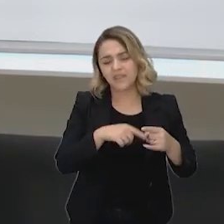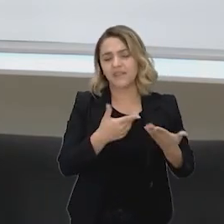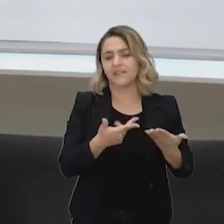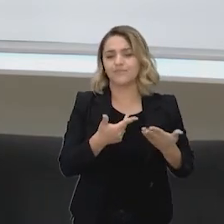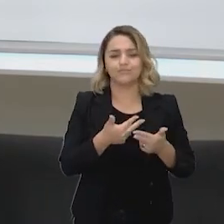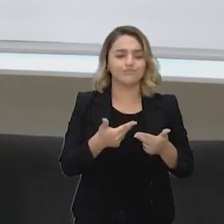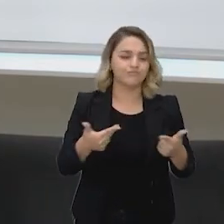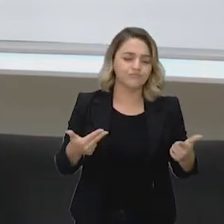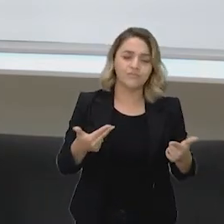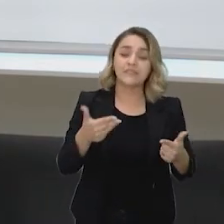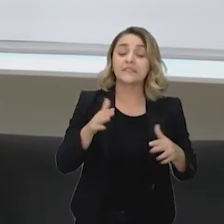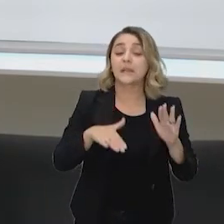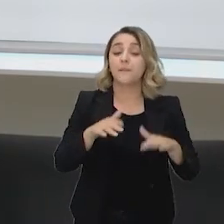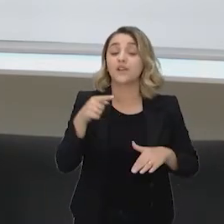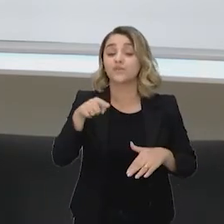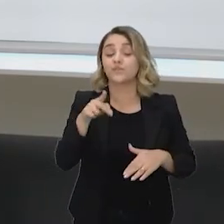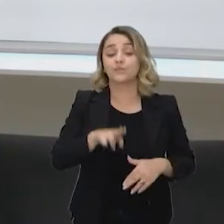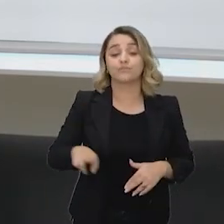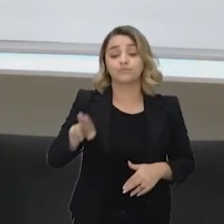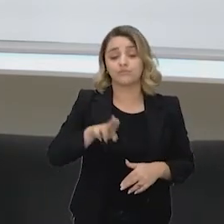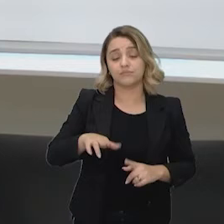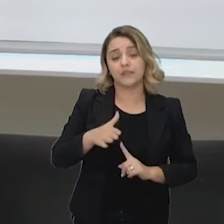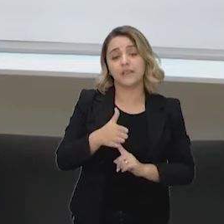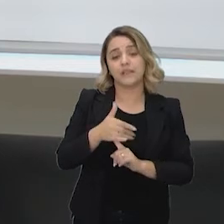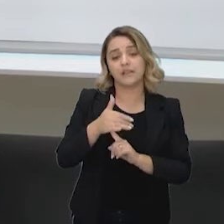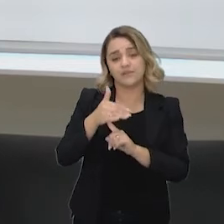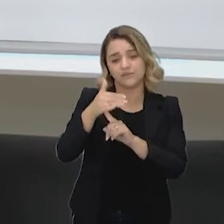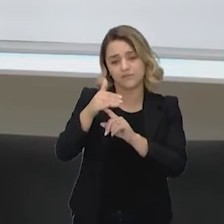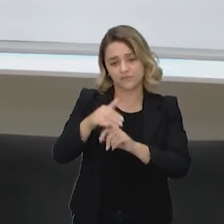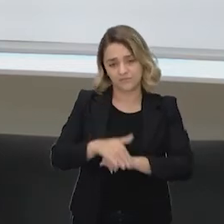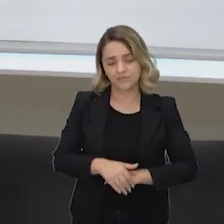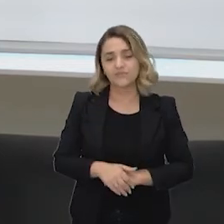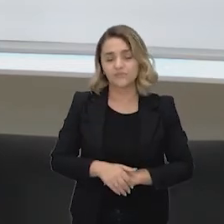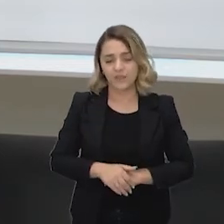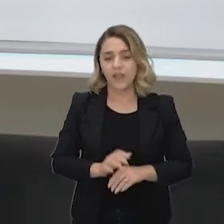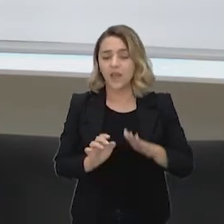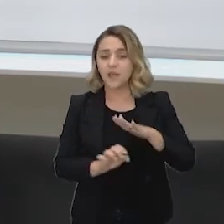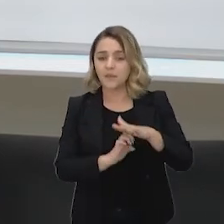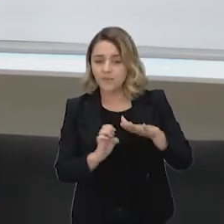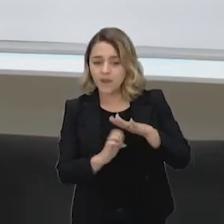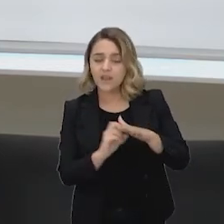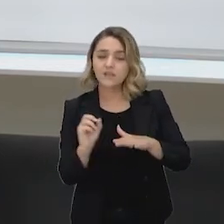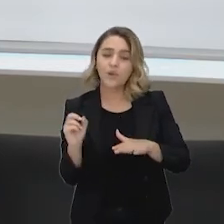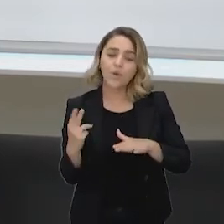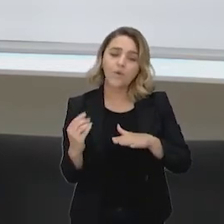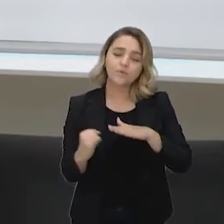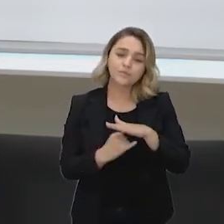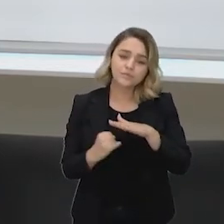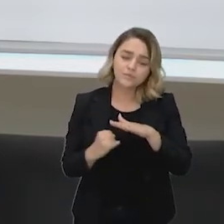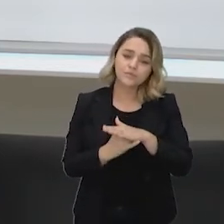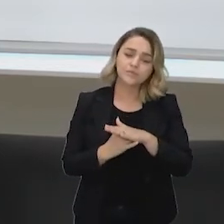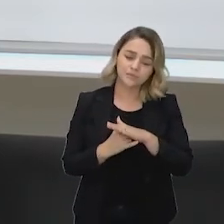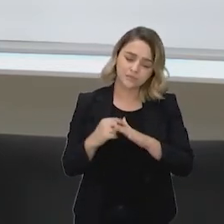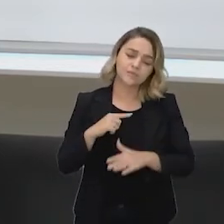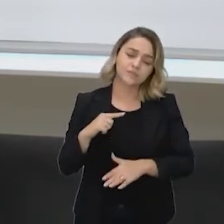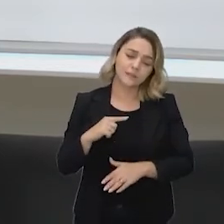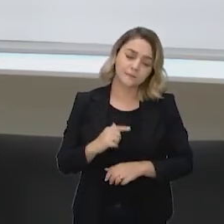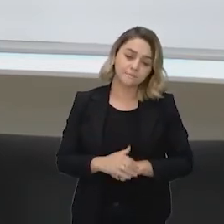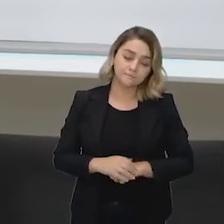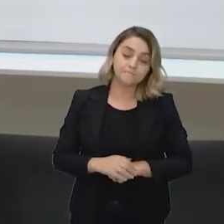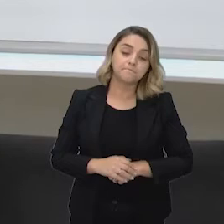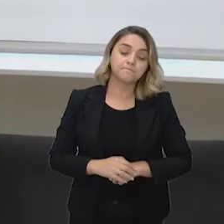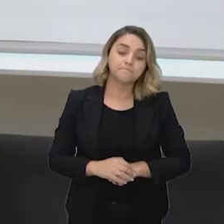borbulhante, enfim, vai depender da tecnologia que a empresa ou o instituto de pesquisa tiver. Essa ainda